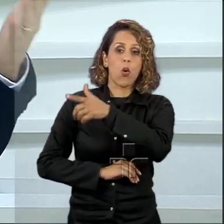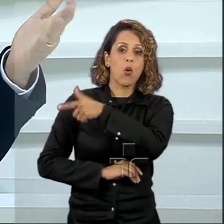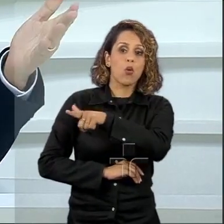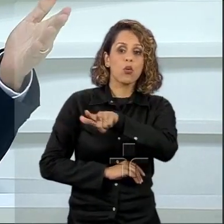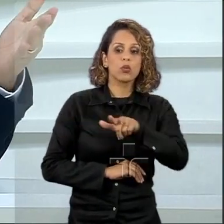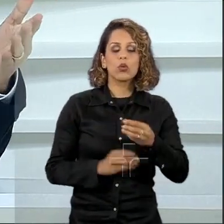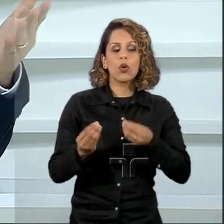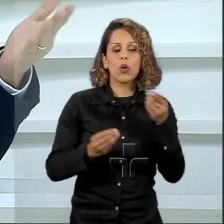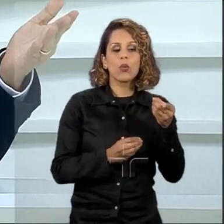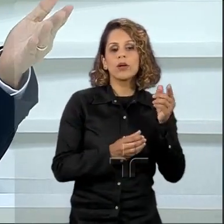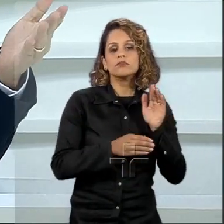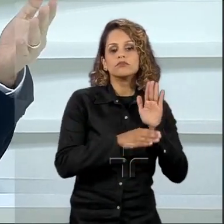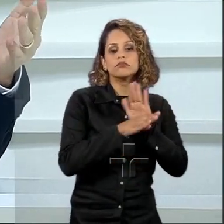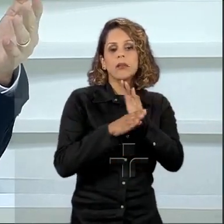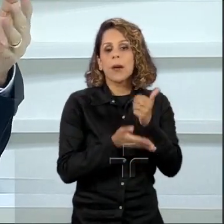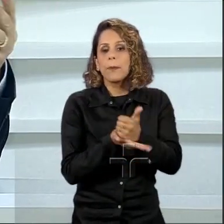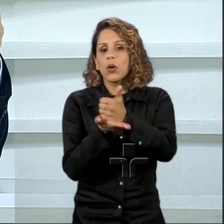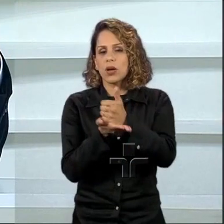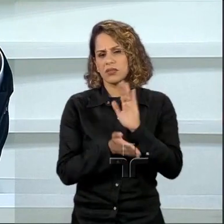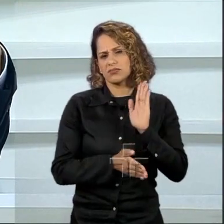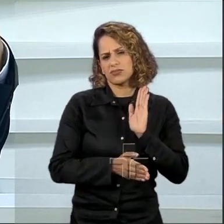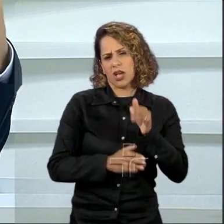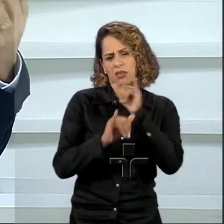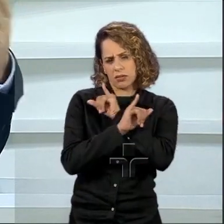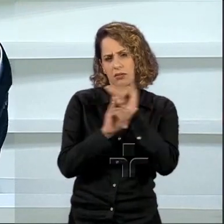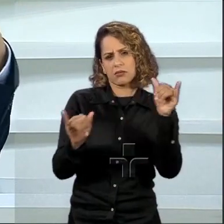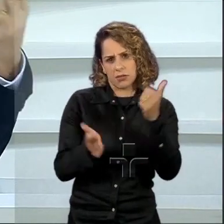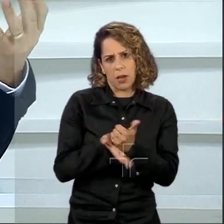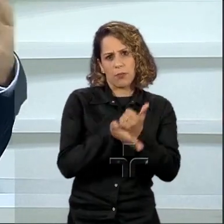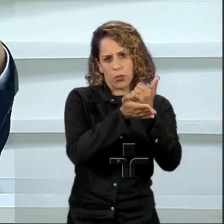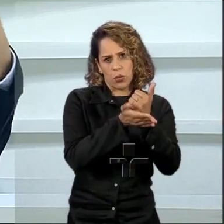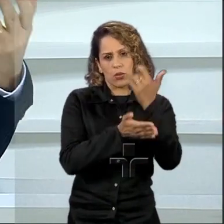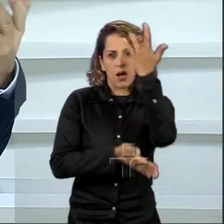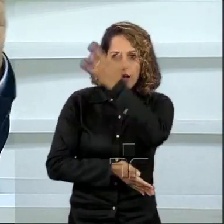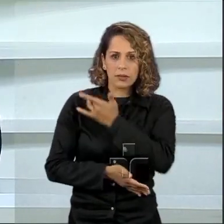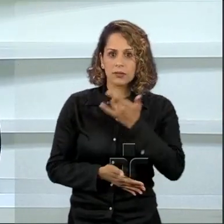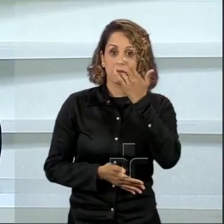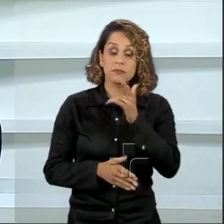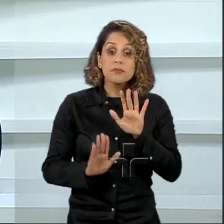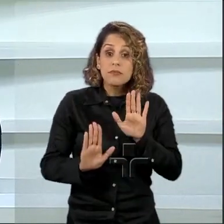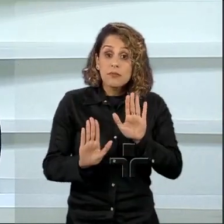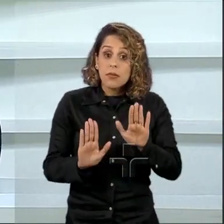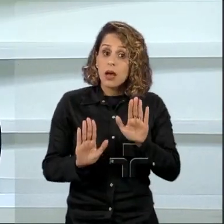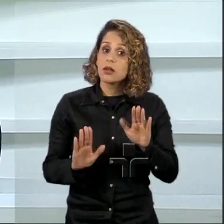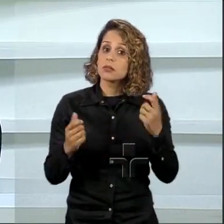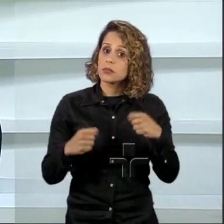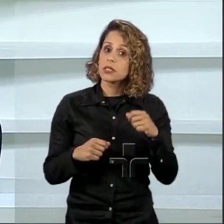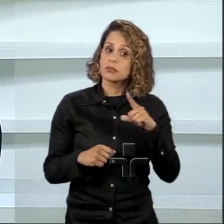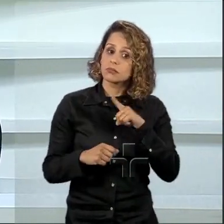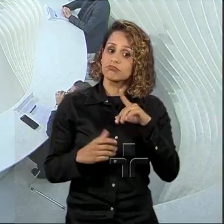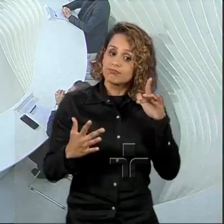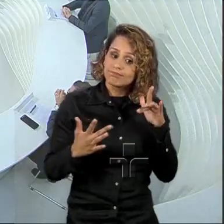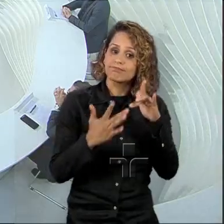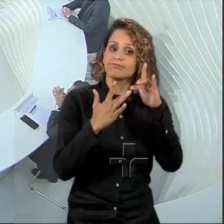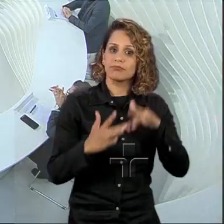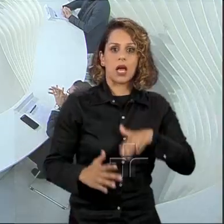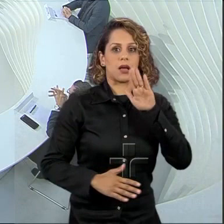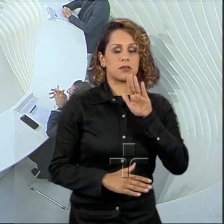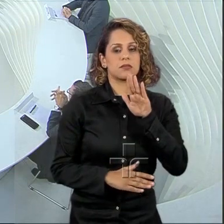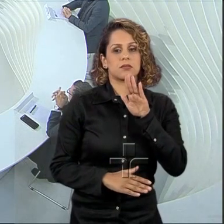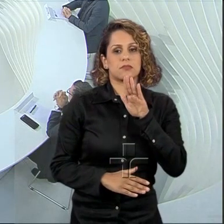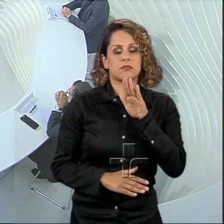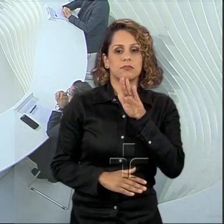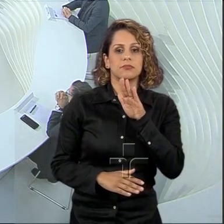reaproximação. Ele já declarou que apoiará o Haddad, mas tem que ser alguma coisa mais profunda, não? Eu acho que teria que